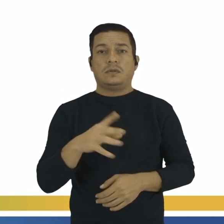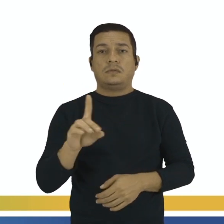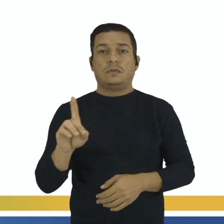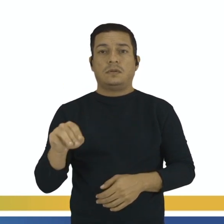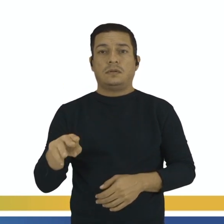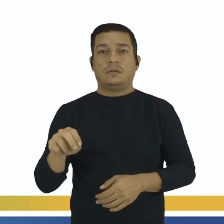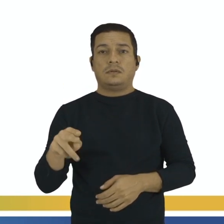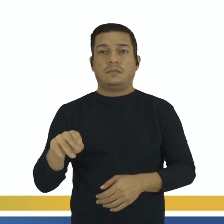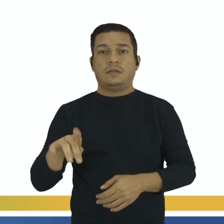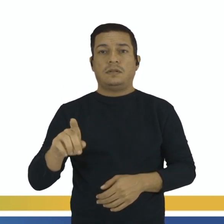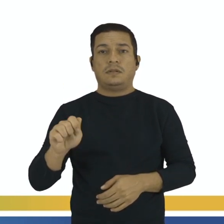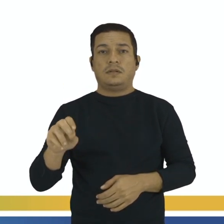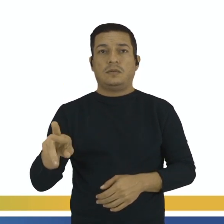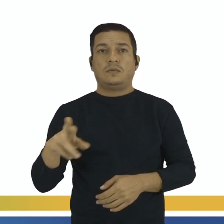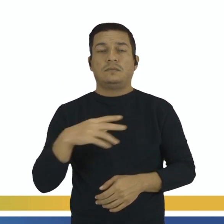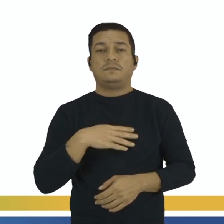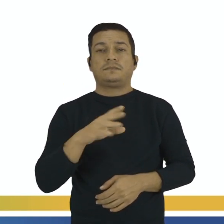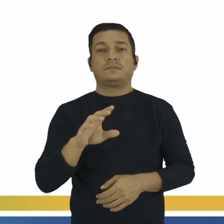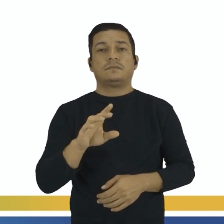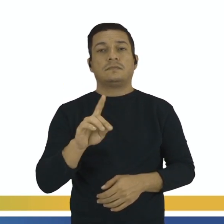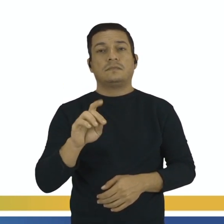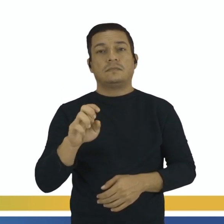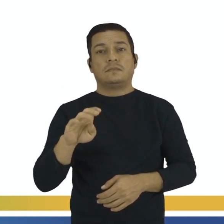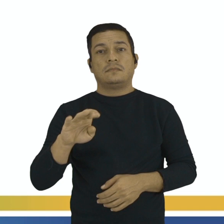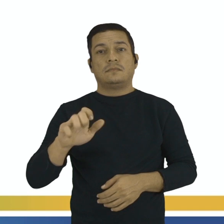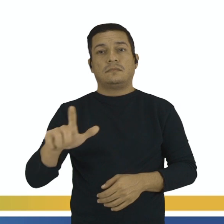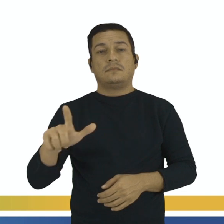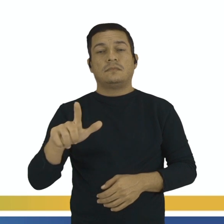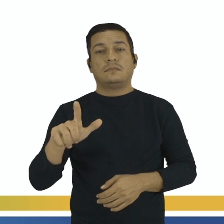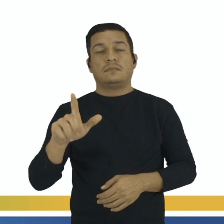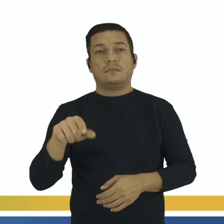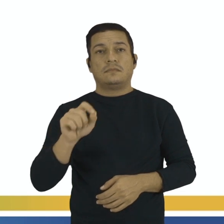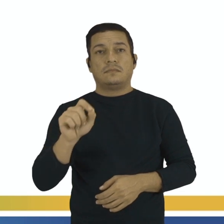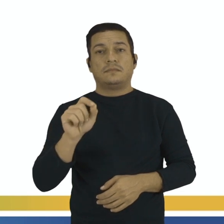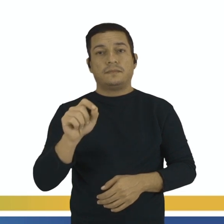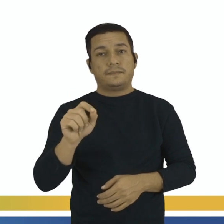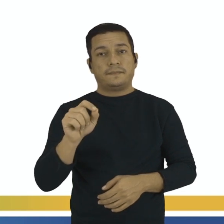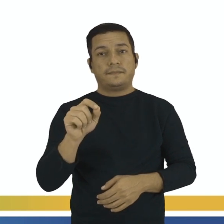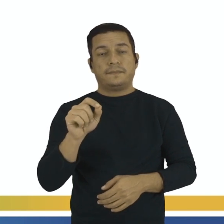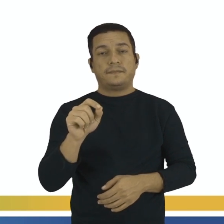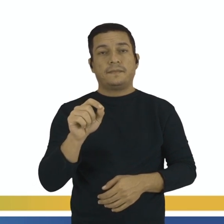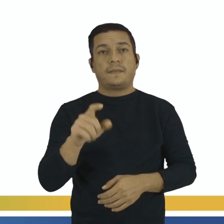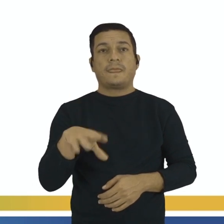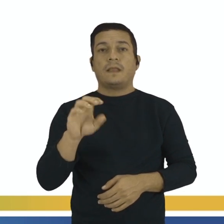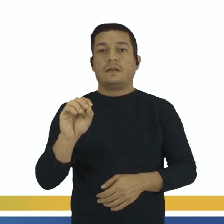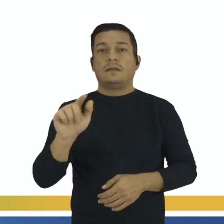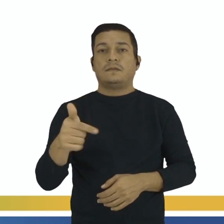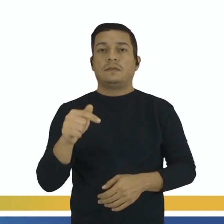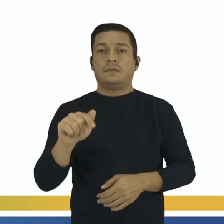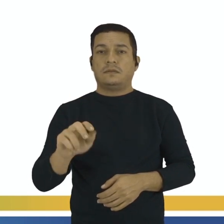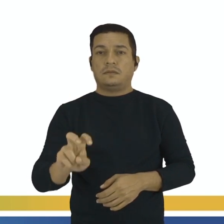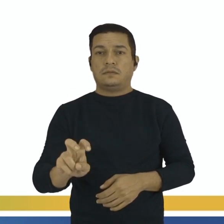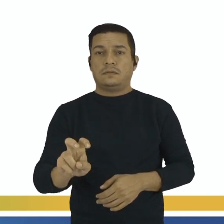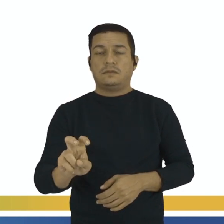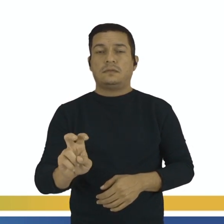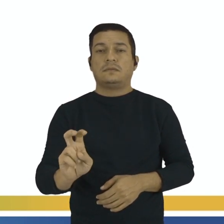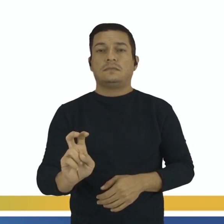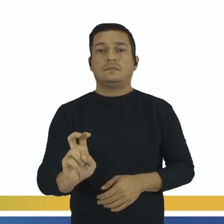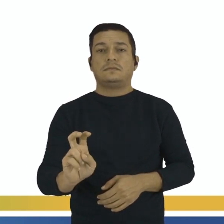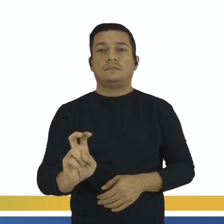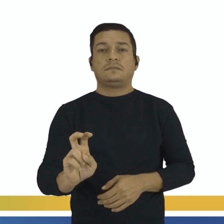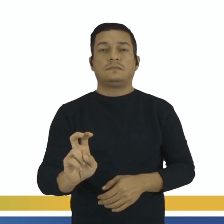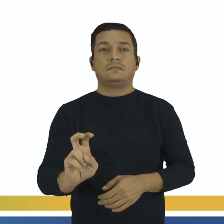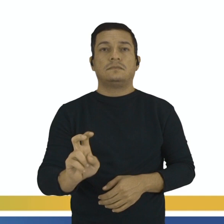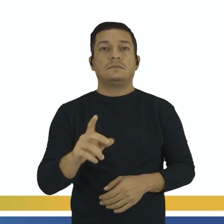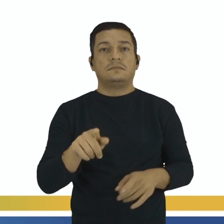denominador. O decimal correspondente ou equivalente a essa fração é o 0,75,